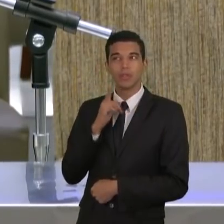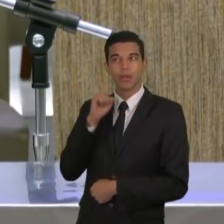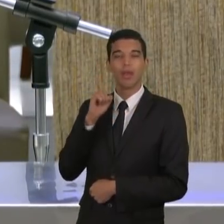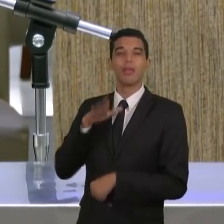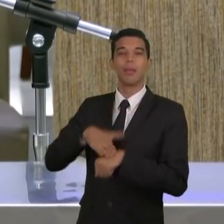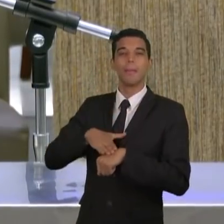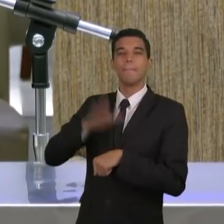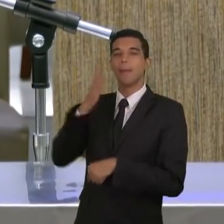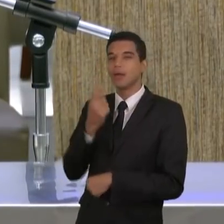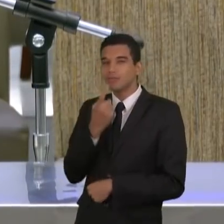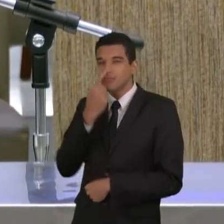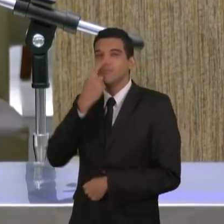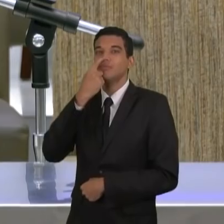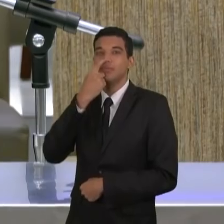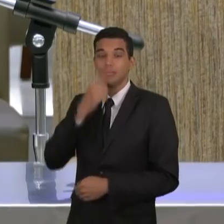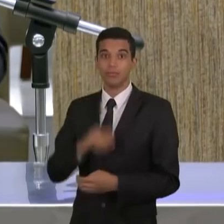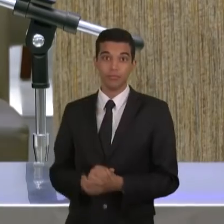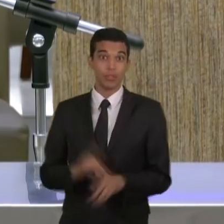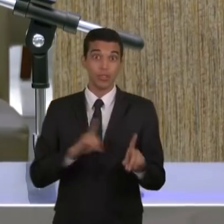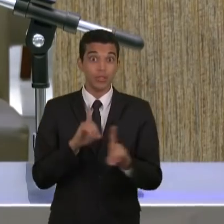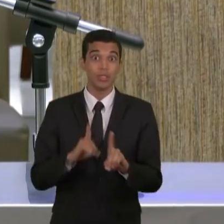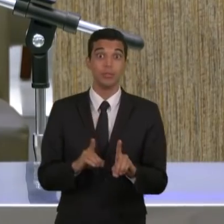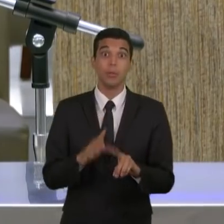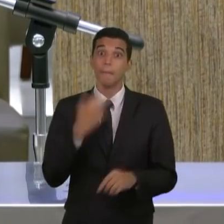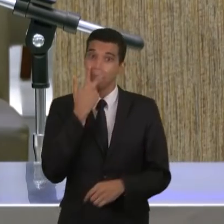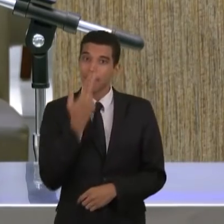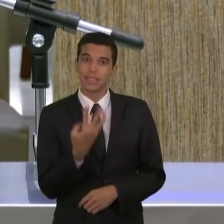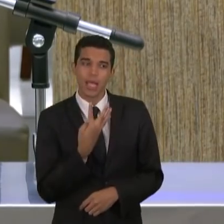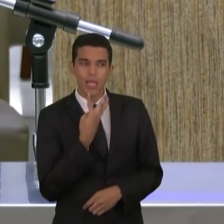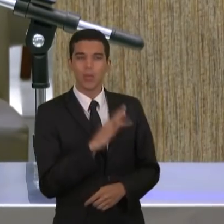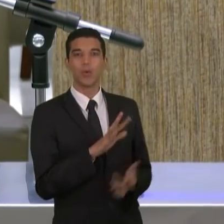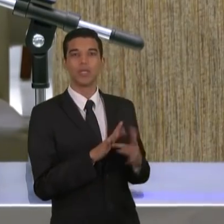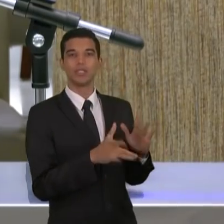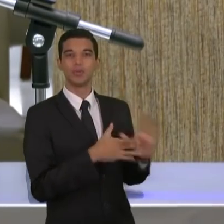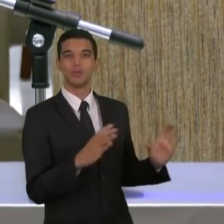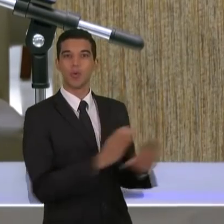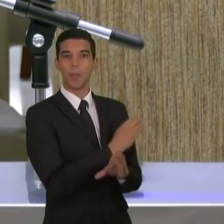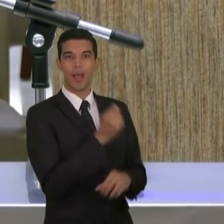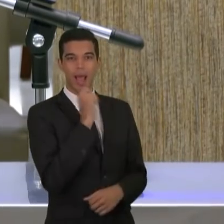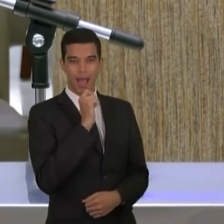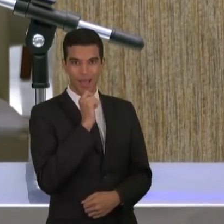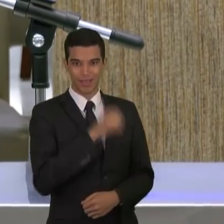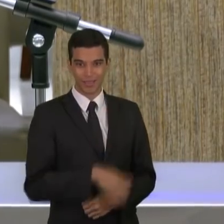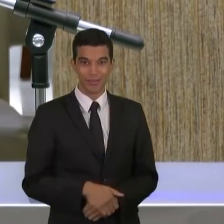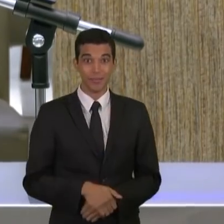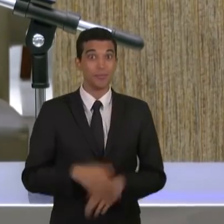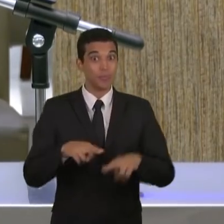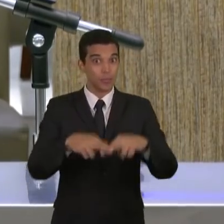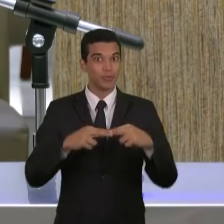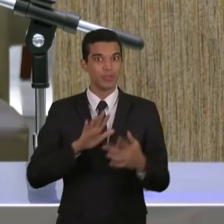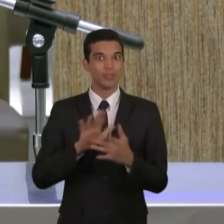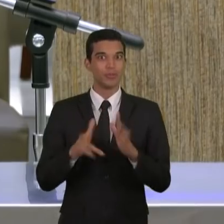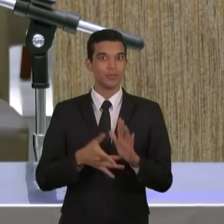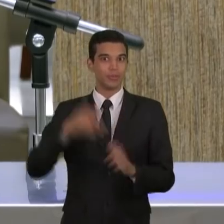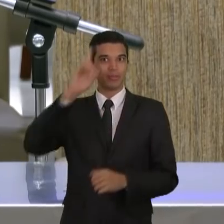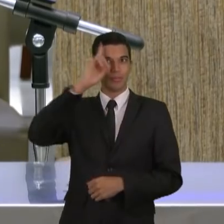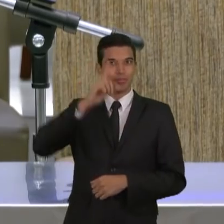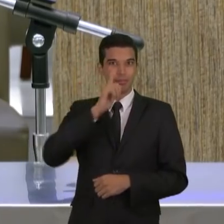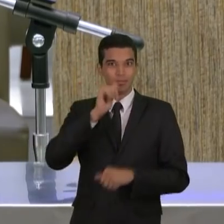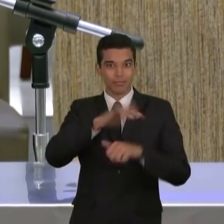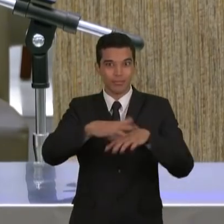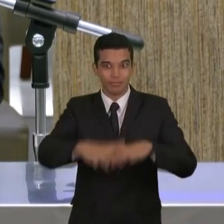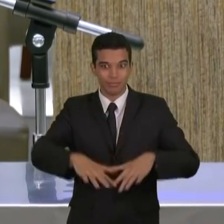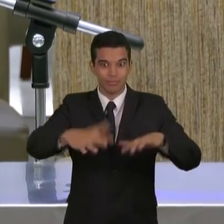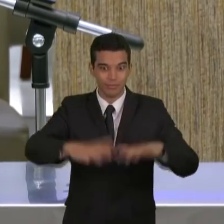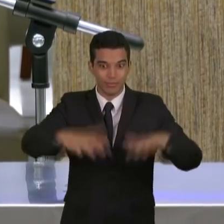estão lá no barco tentando ajustar as coisas barco vai para cima e o barco já estava indo a pique E aí alguém vai lá no mestre